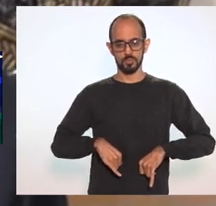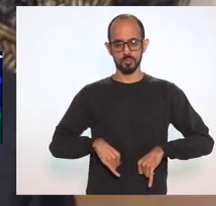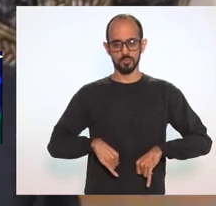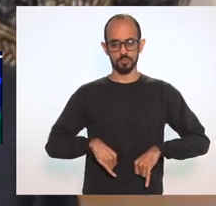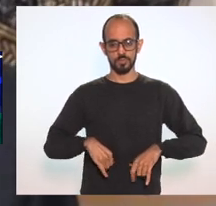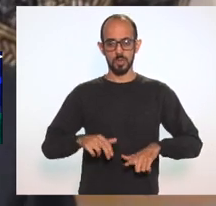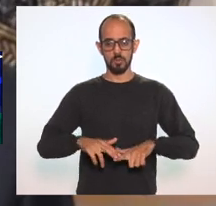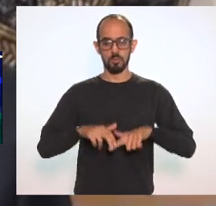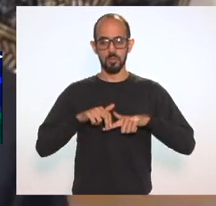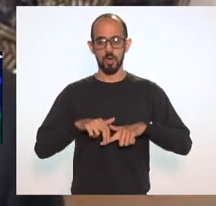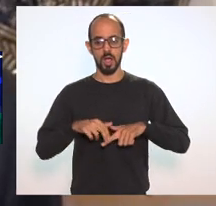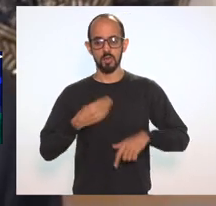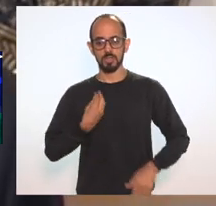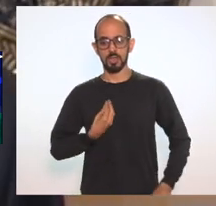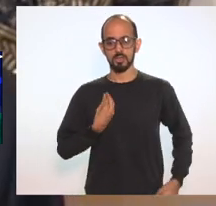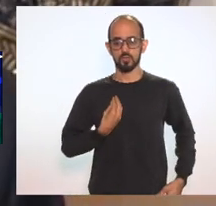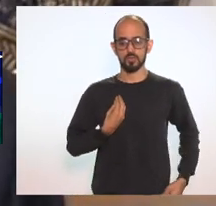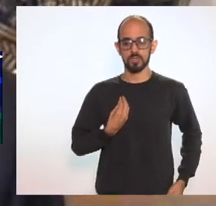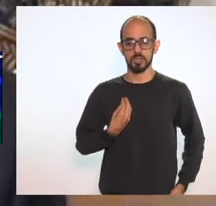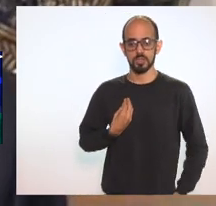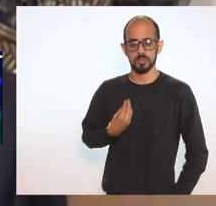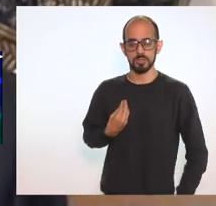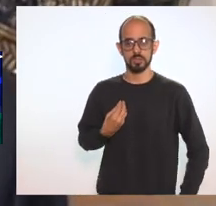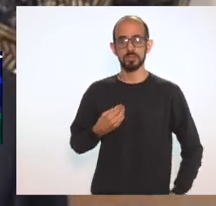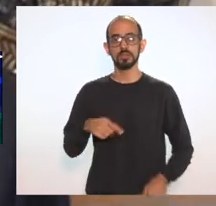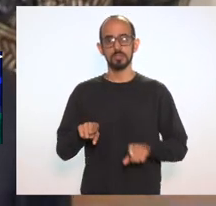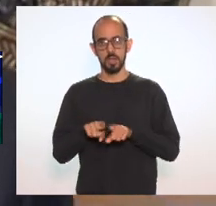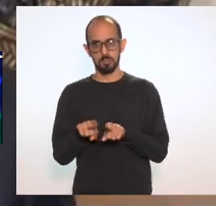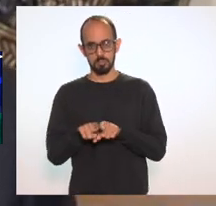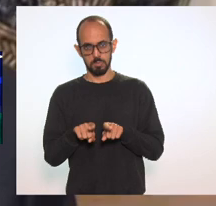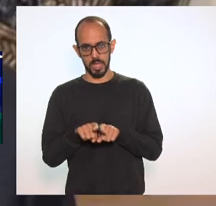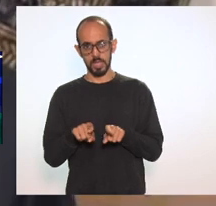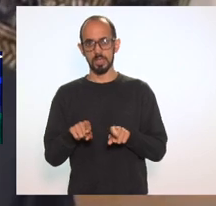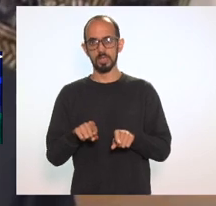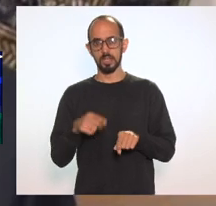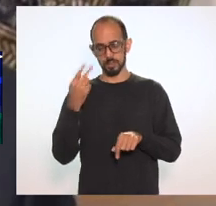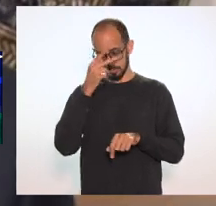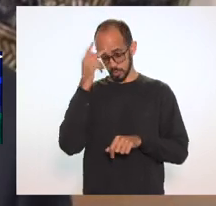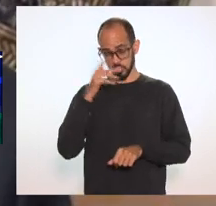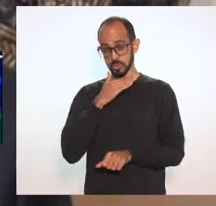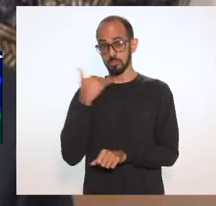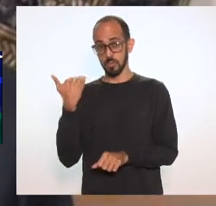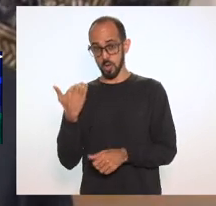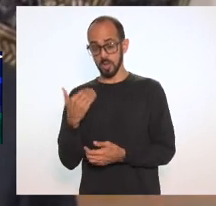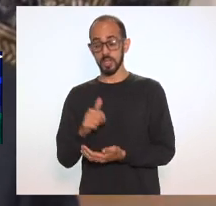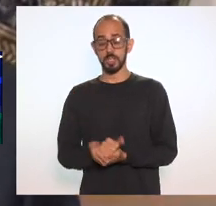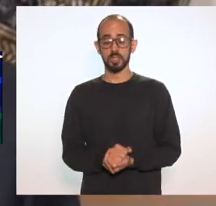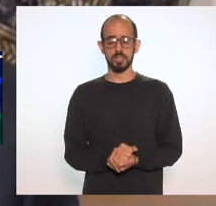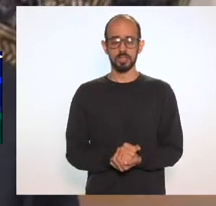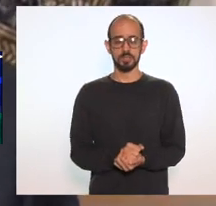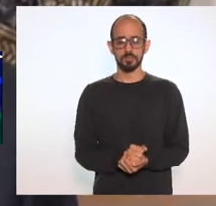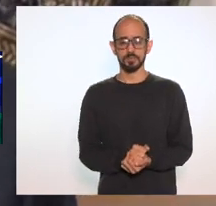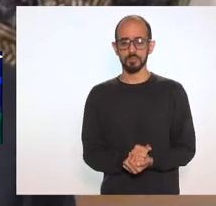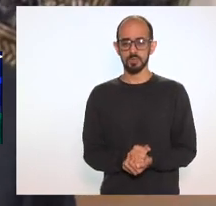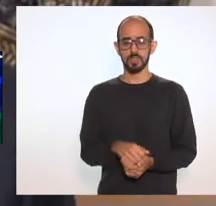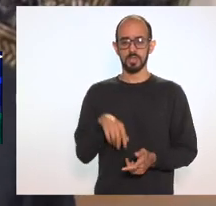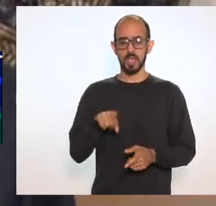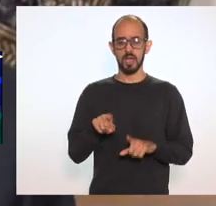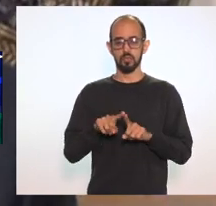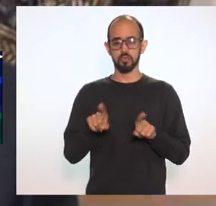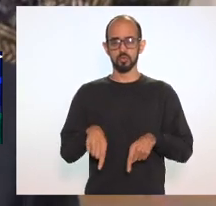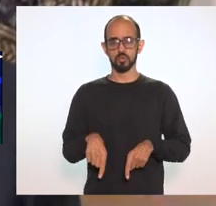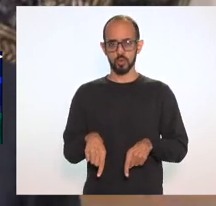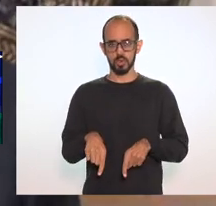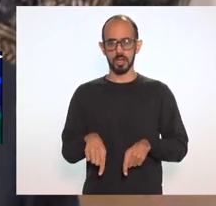a elas próprias vidas que que vem sendo ceifadas em pela pela cor vídeo não trabalhadores na sua